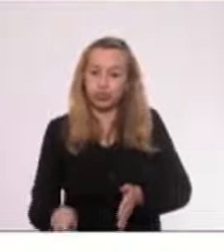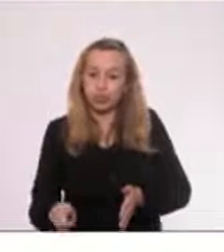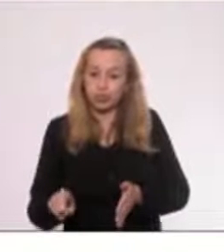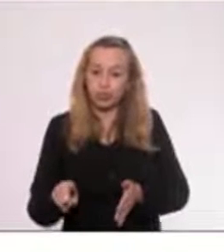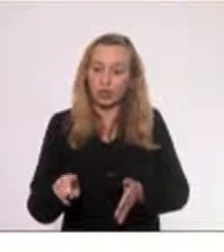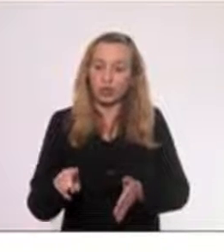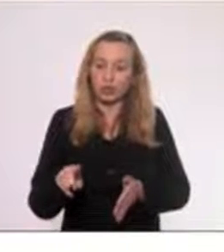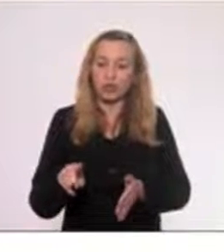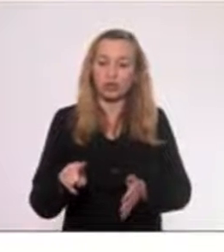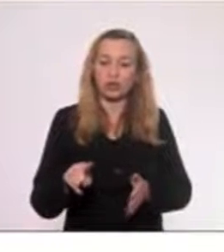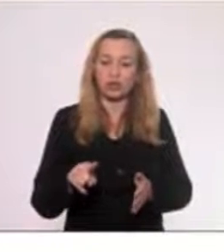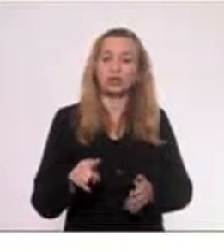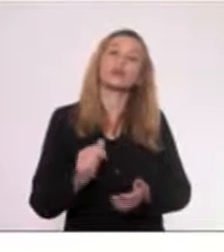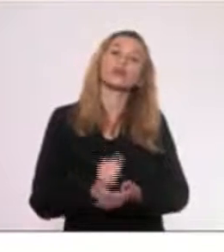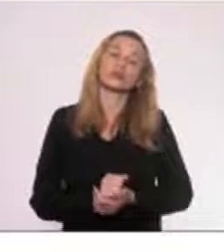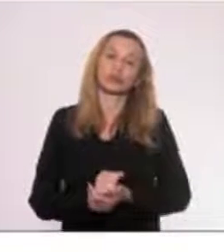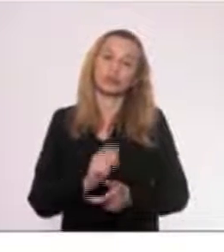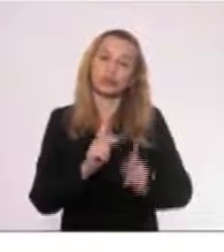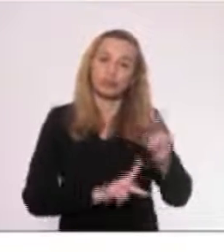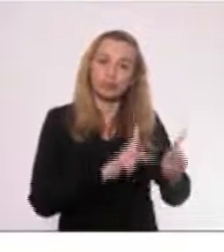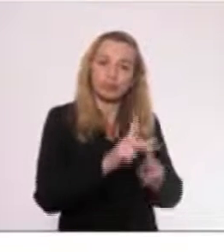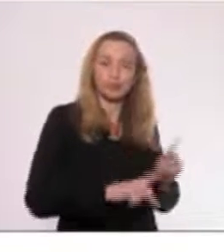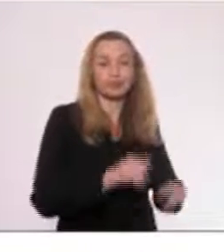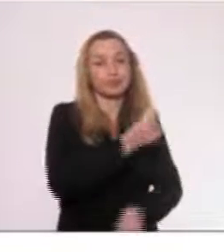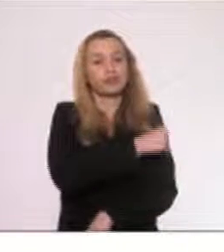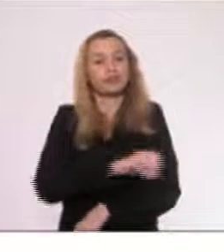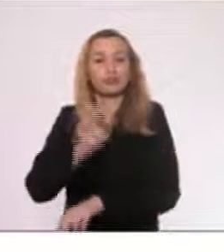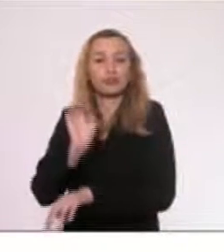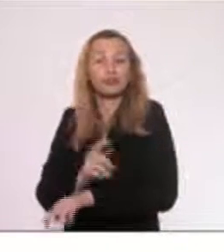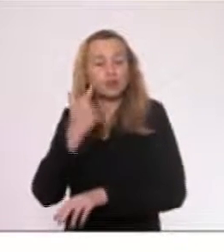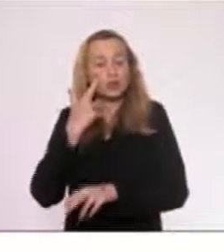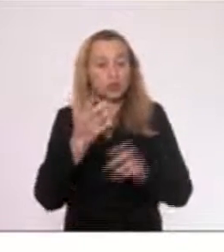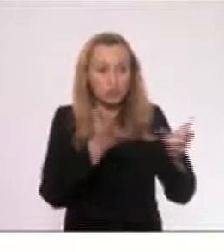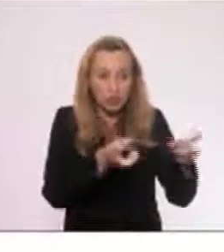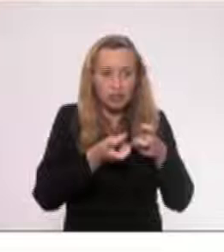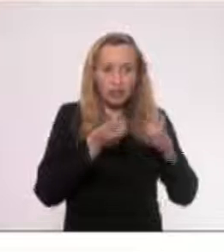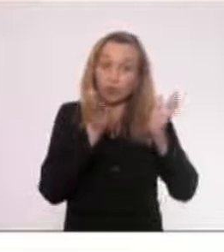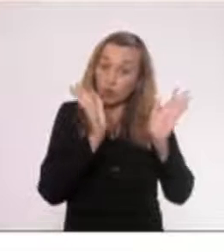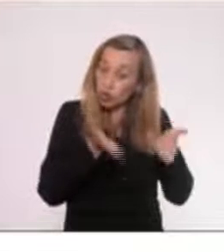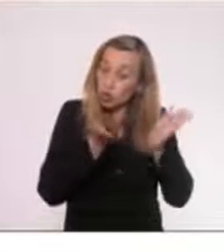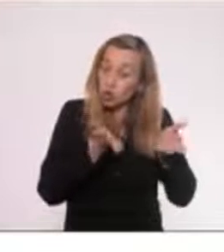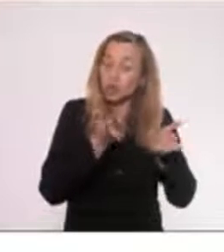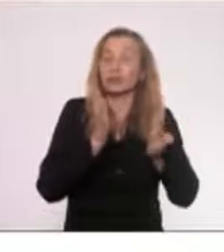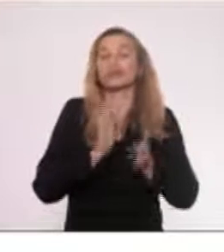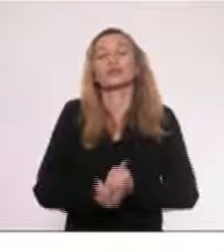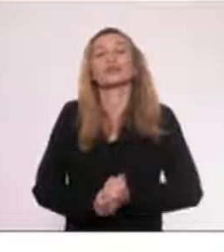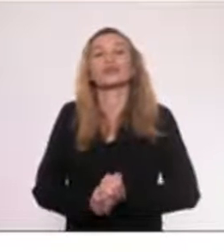espanta. O que observamos nessa casa hoje foi uma demonstração